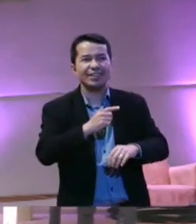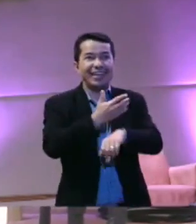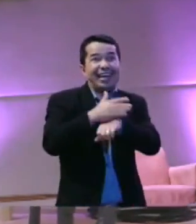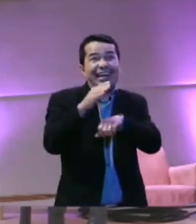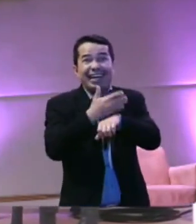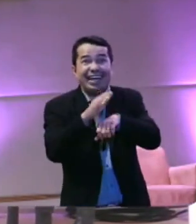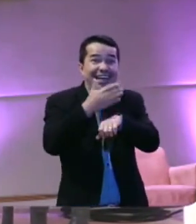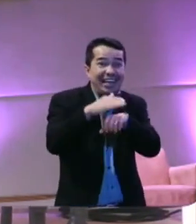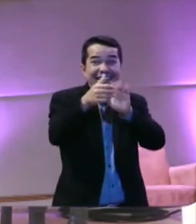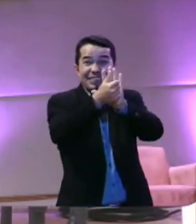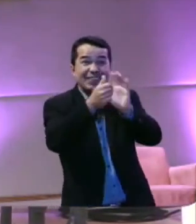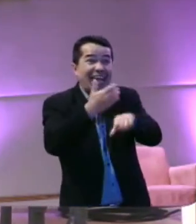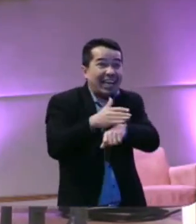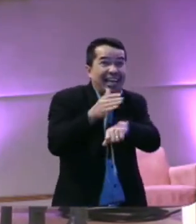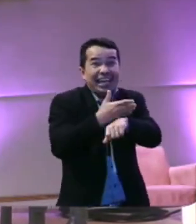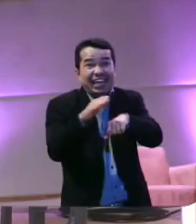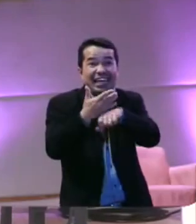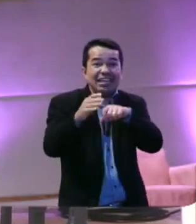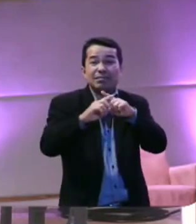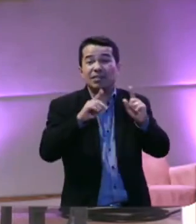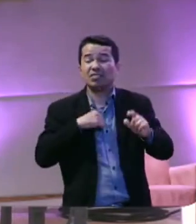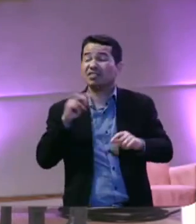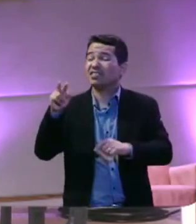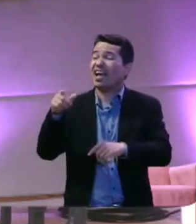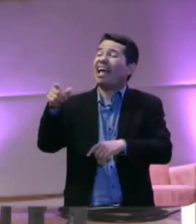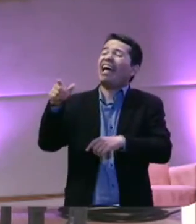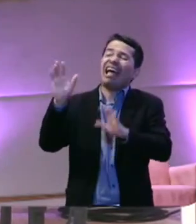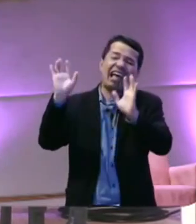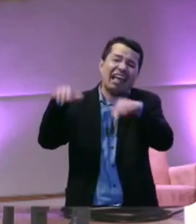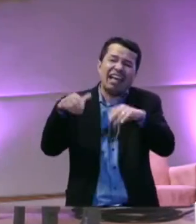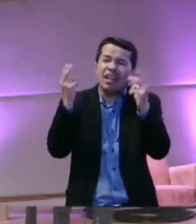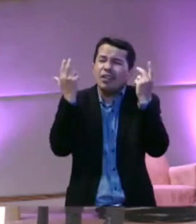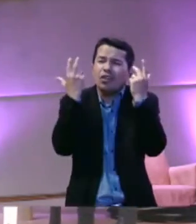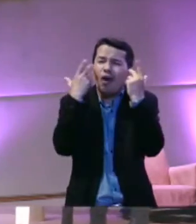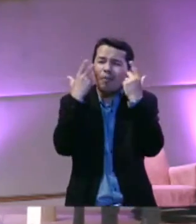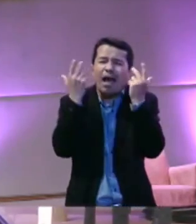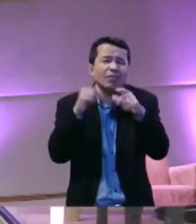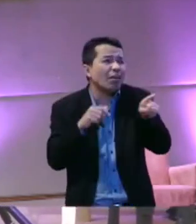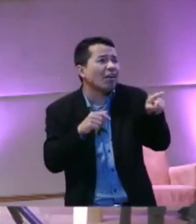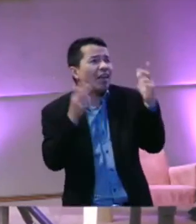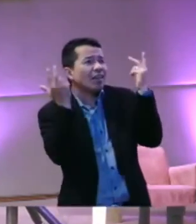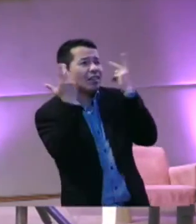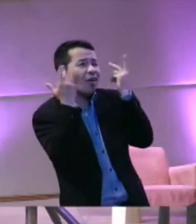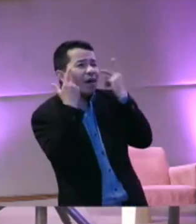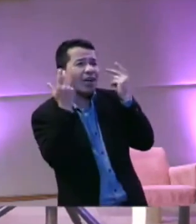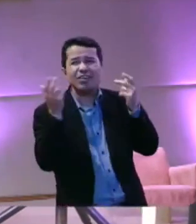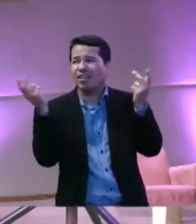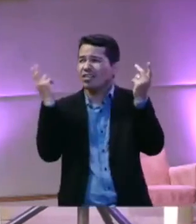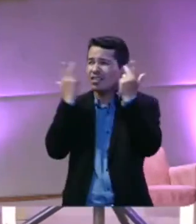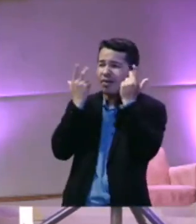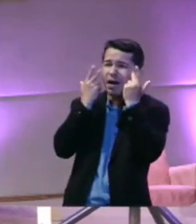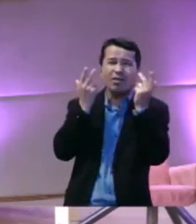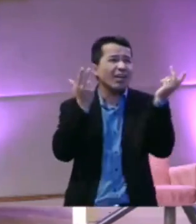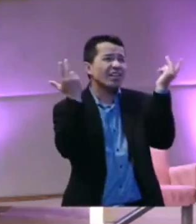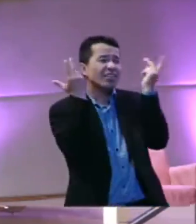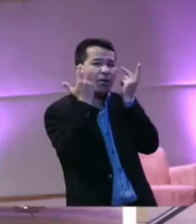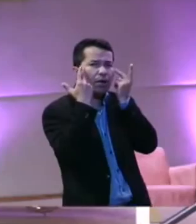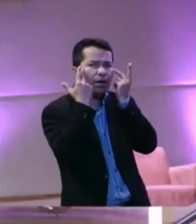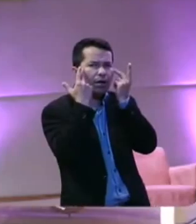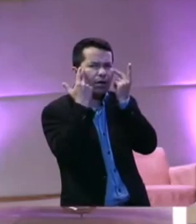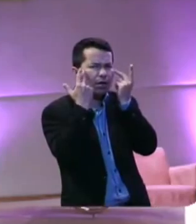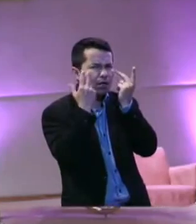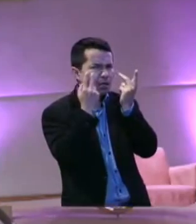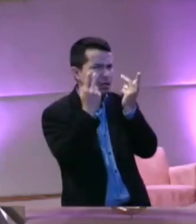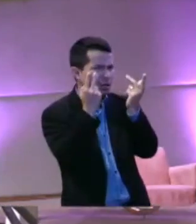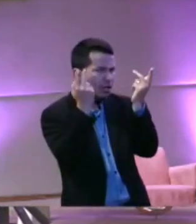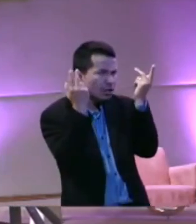nós tornamos comum certos moveres de Deus. E como isso é perigoso para nós, como pessoa e como